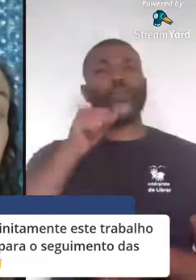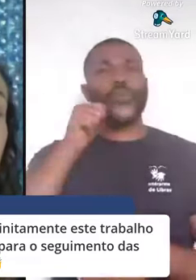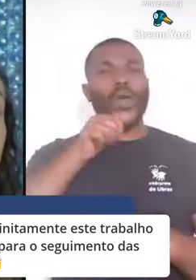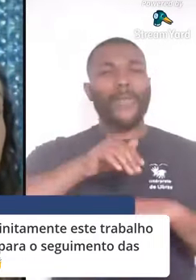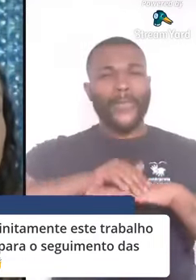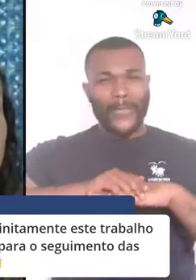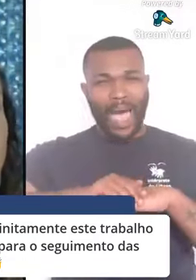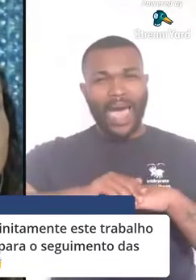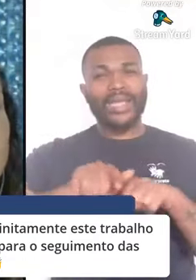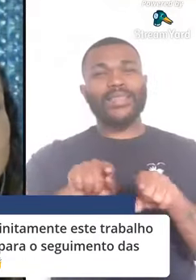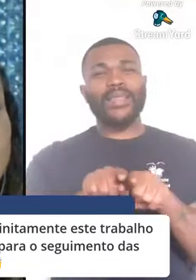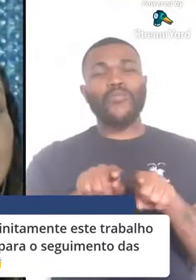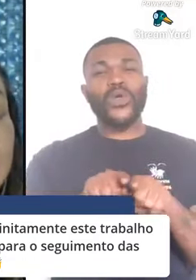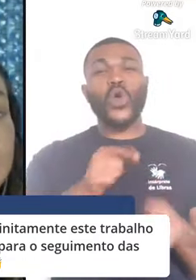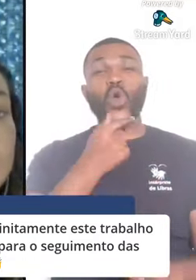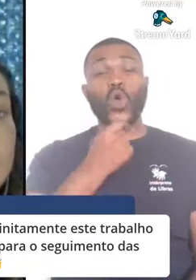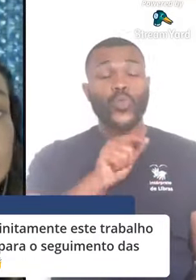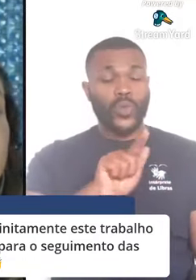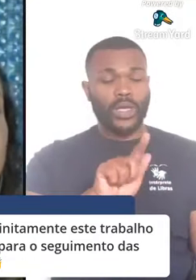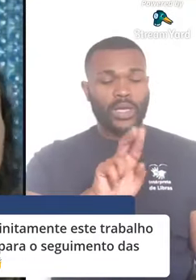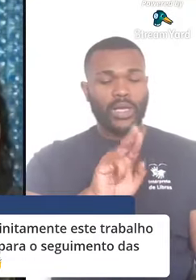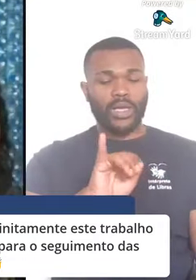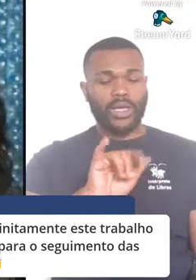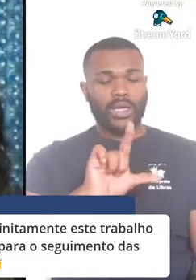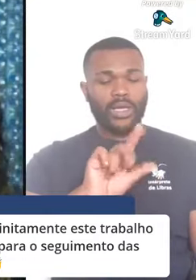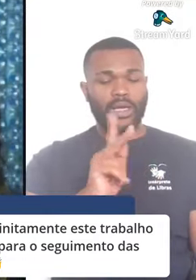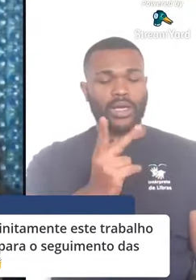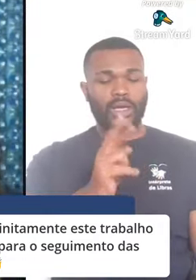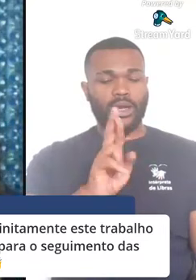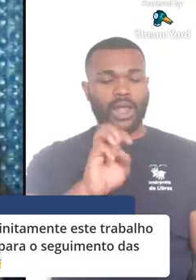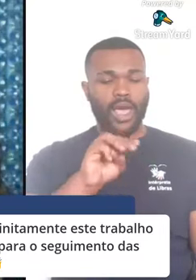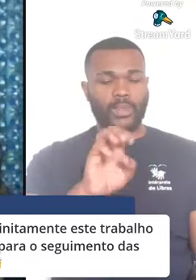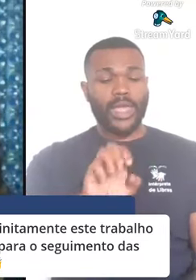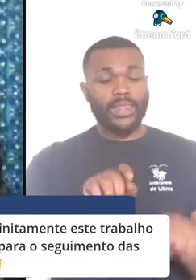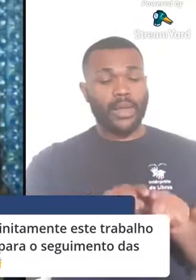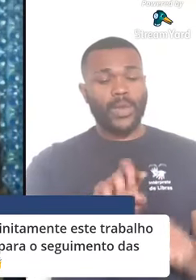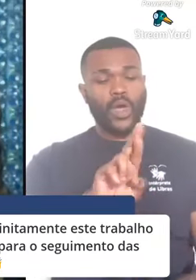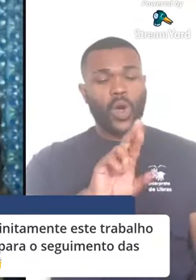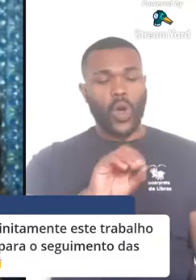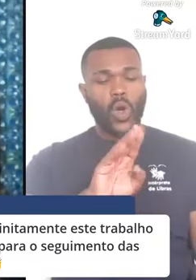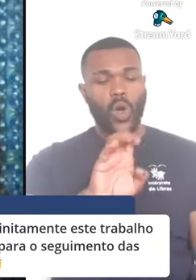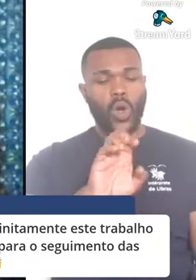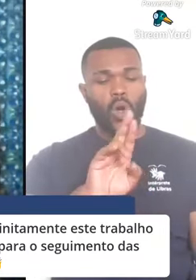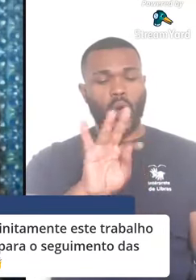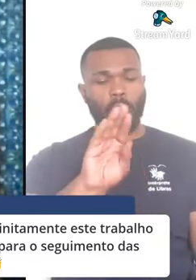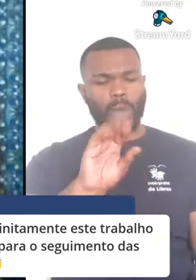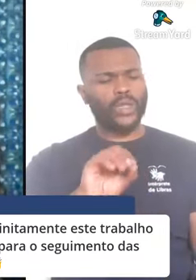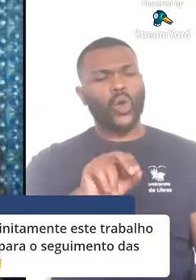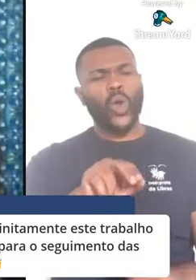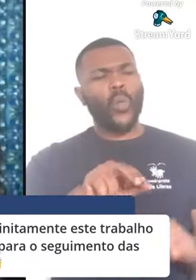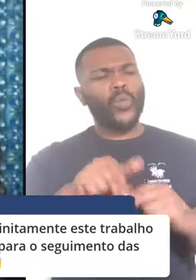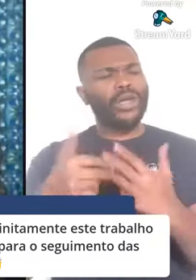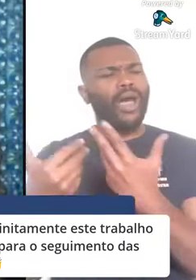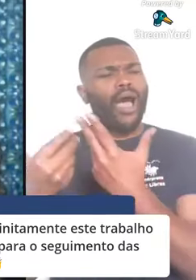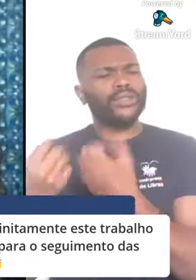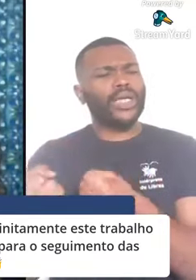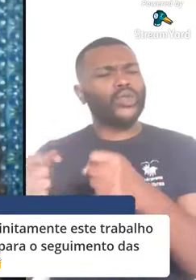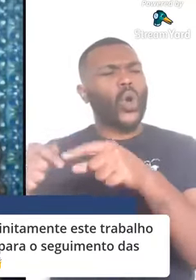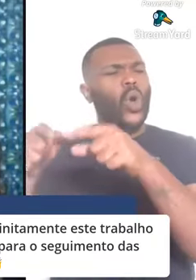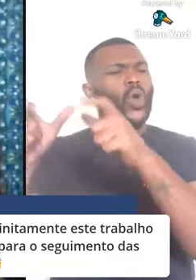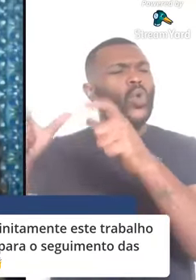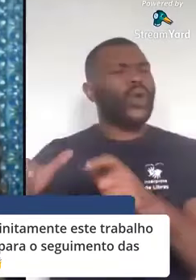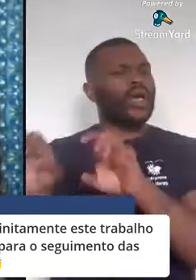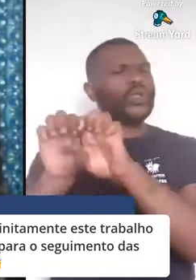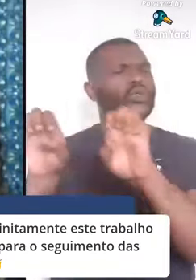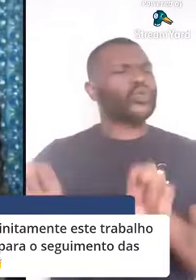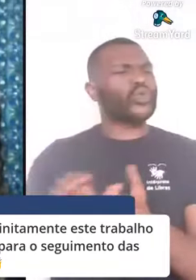Guilherme, o Roberto também, por que eles optaram por ficar nesse lugar sem estrutura, né? Parece até uma coisa sem sentido, porque, na verdade,